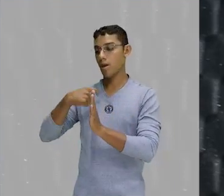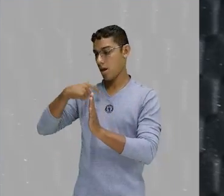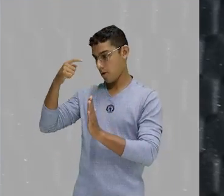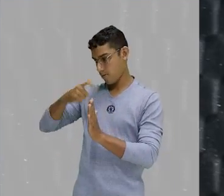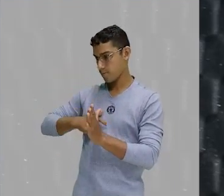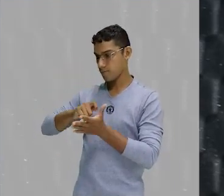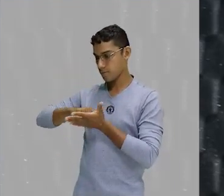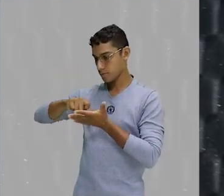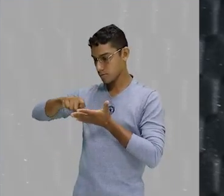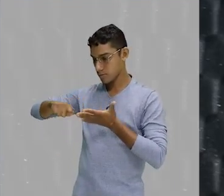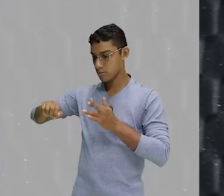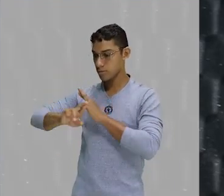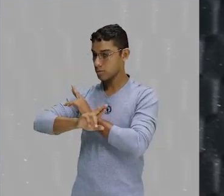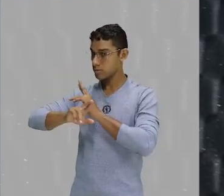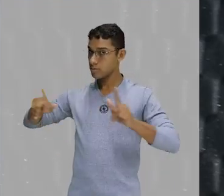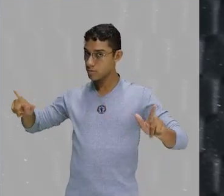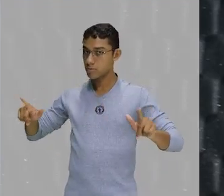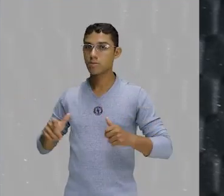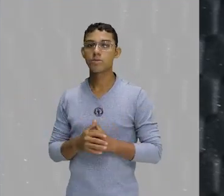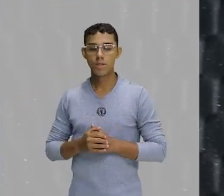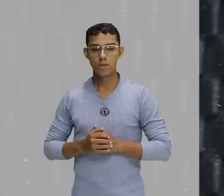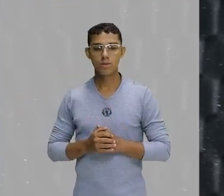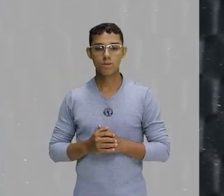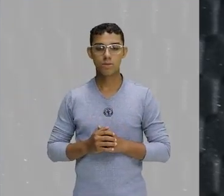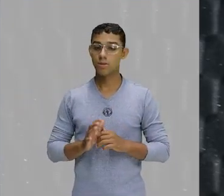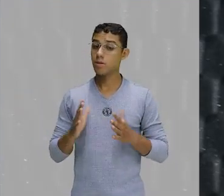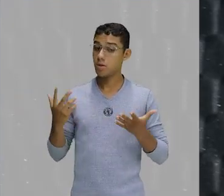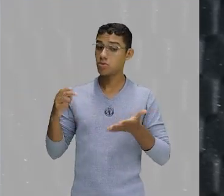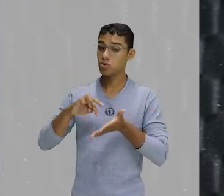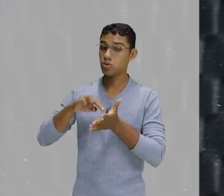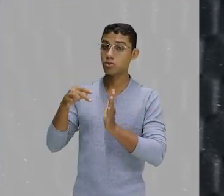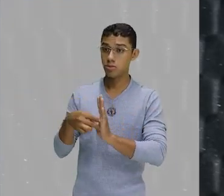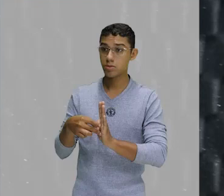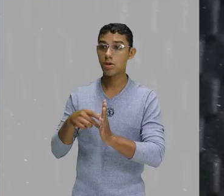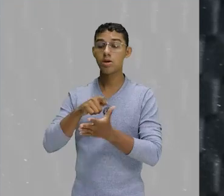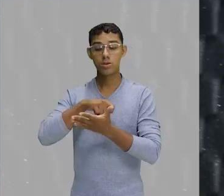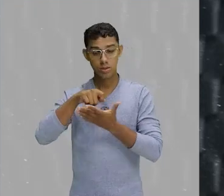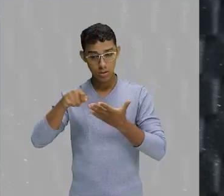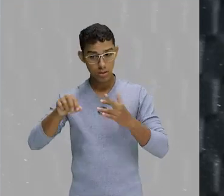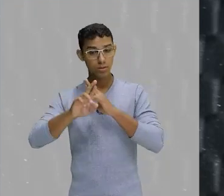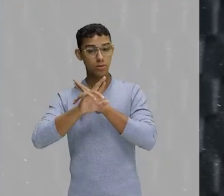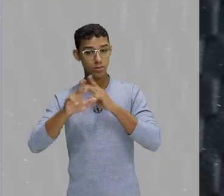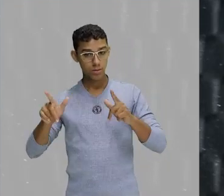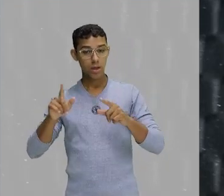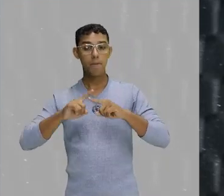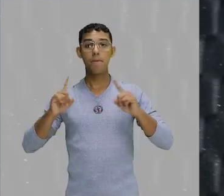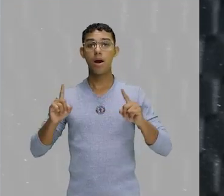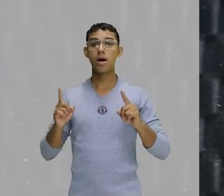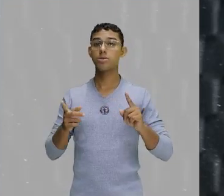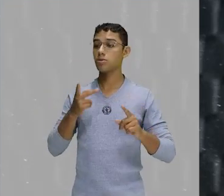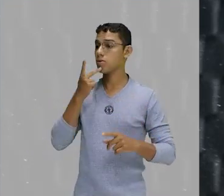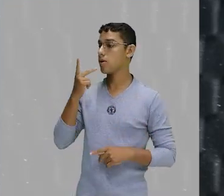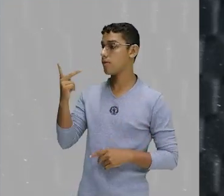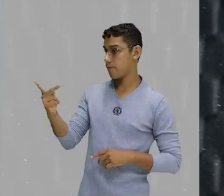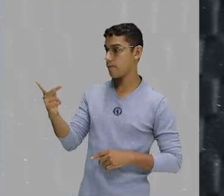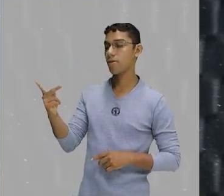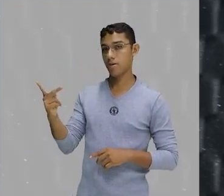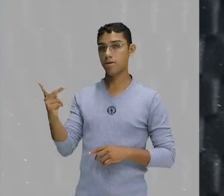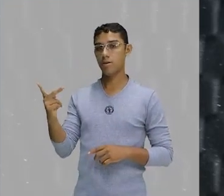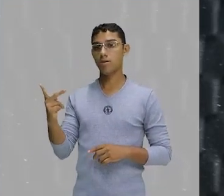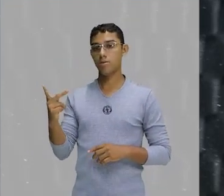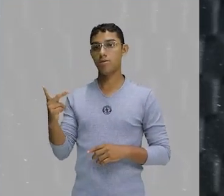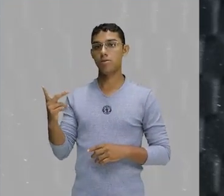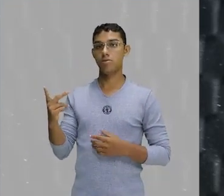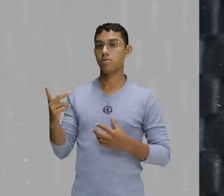escrever diferente. Então, isso quer dizer que eu escrevo diferente, mas eu posso pronunciar da